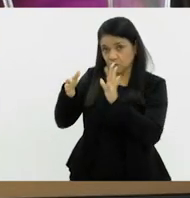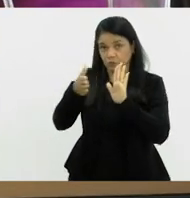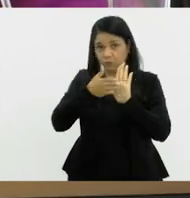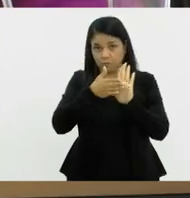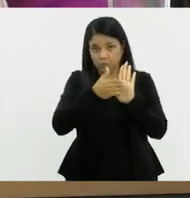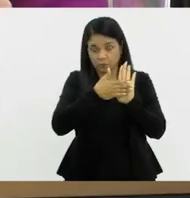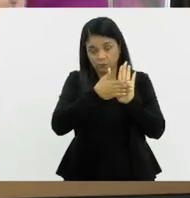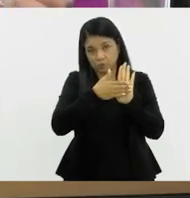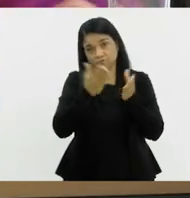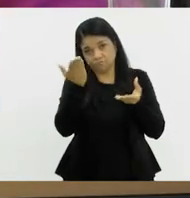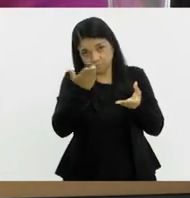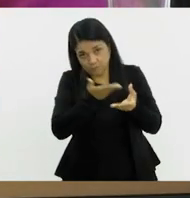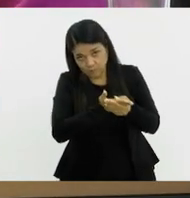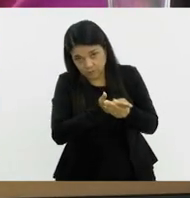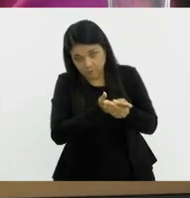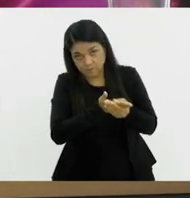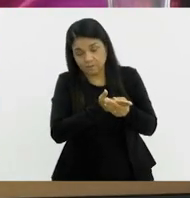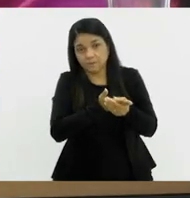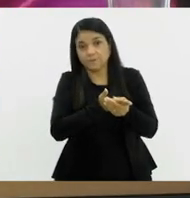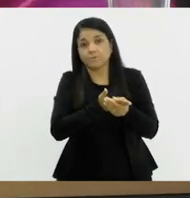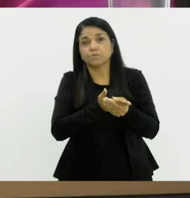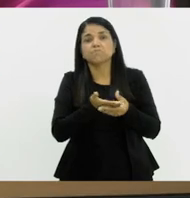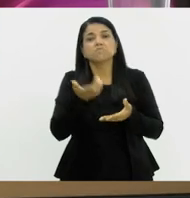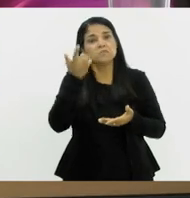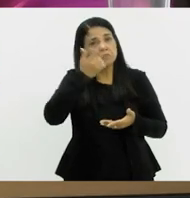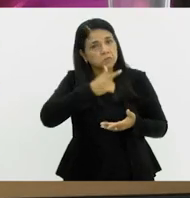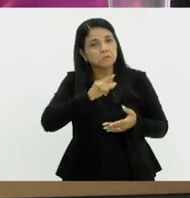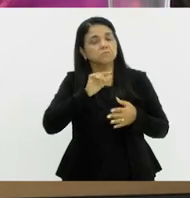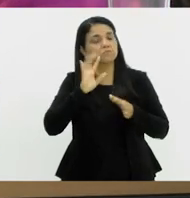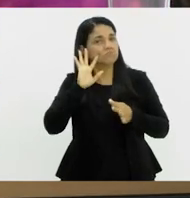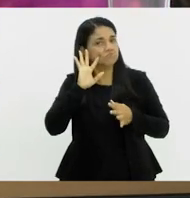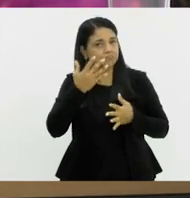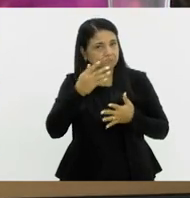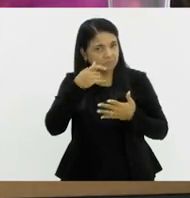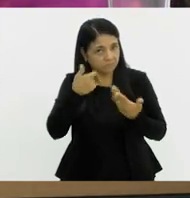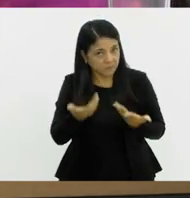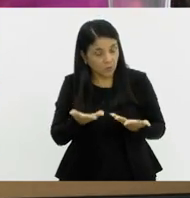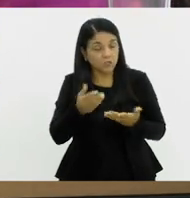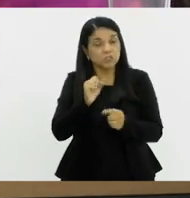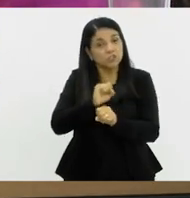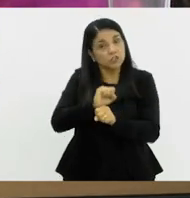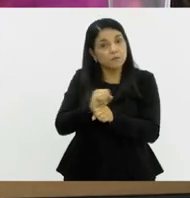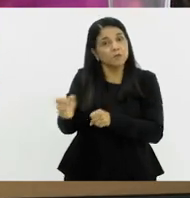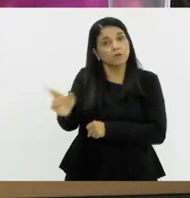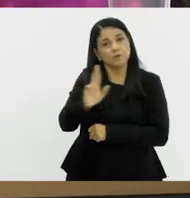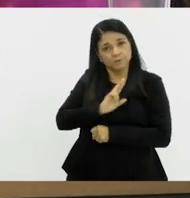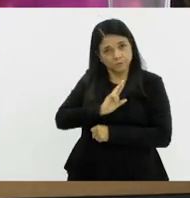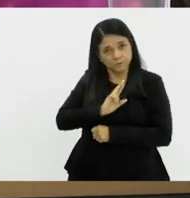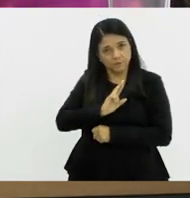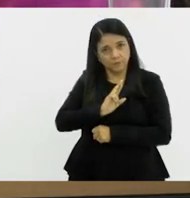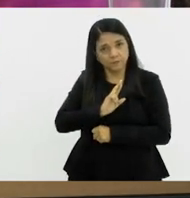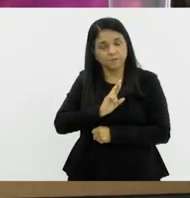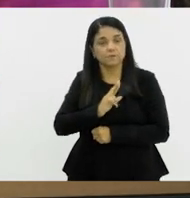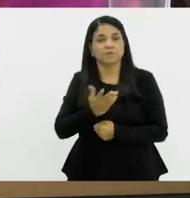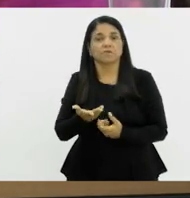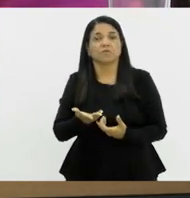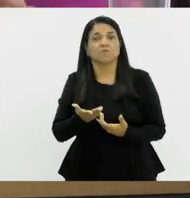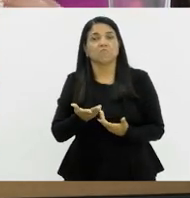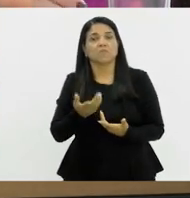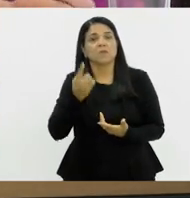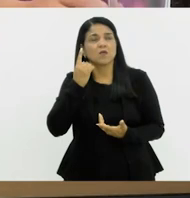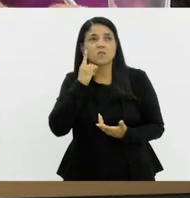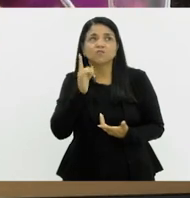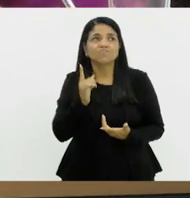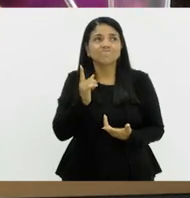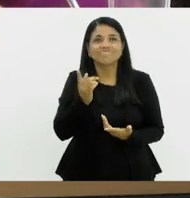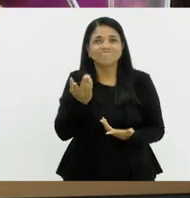ação judicial, a gente contemplou e agora a gente está só aguardando esse retorno. Eu não sei, eu não trouxe